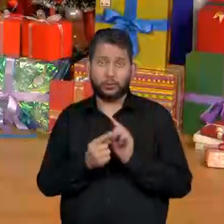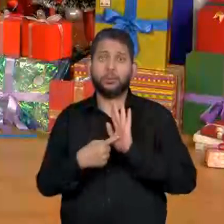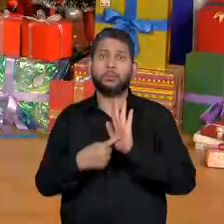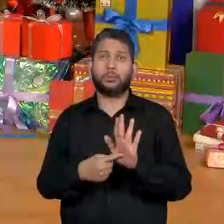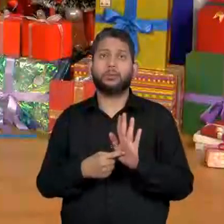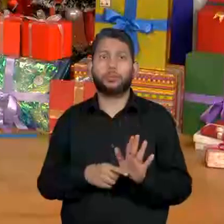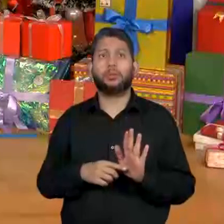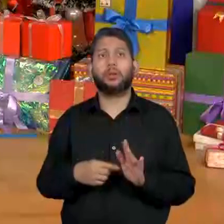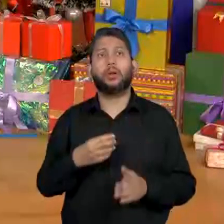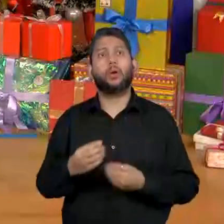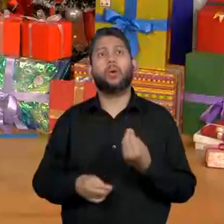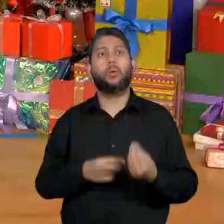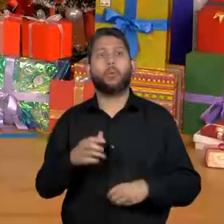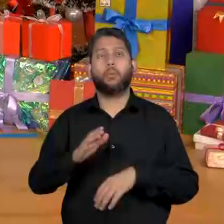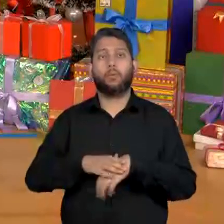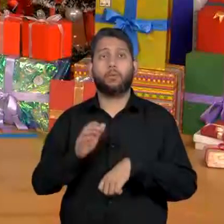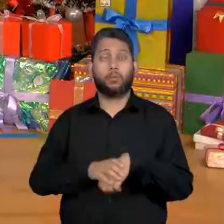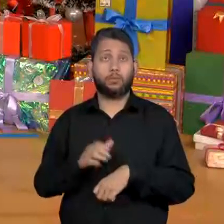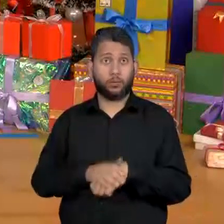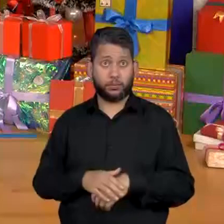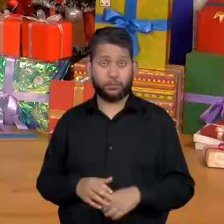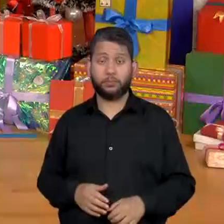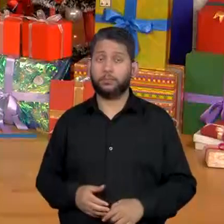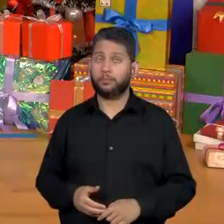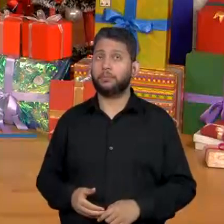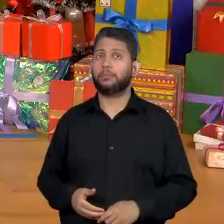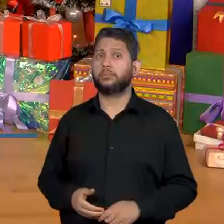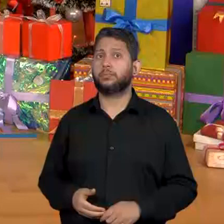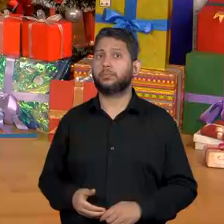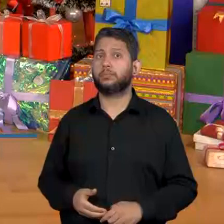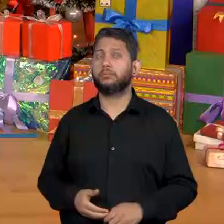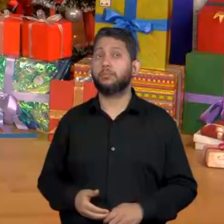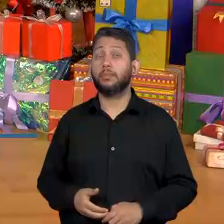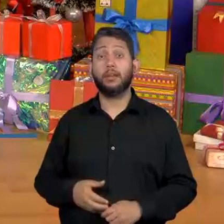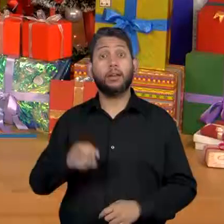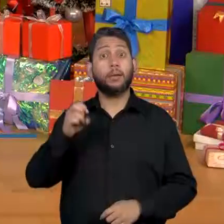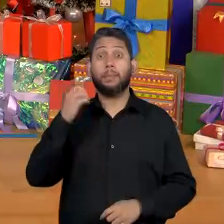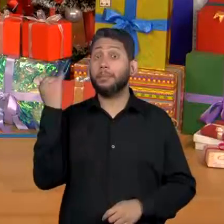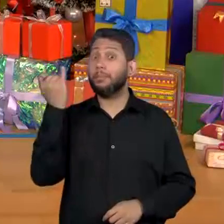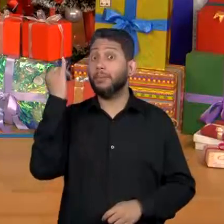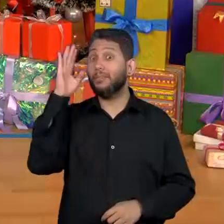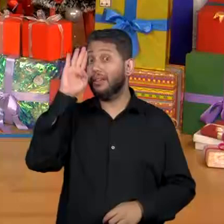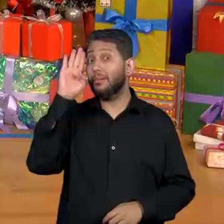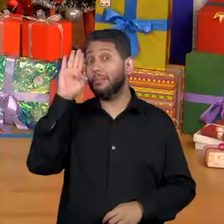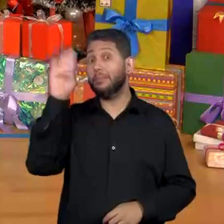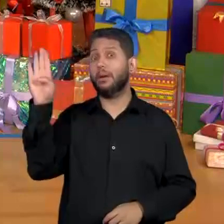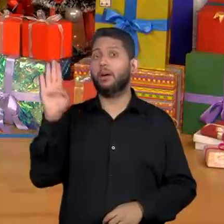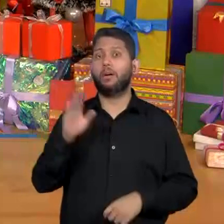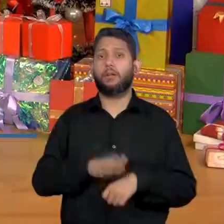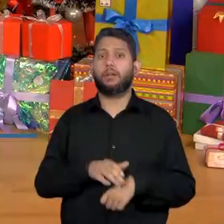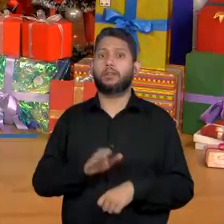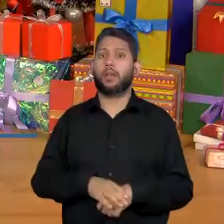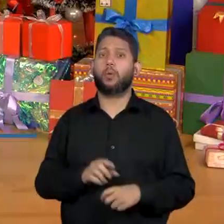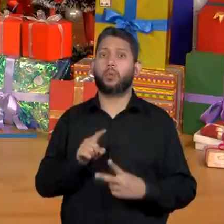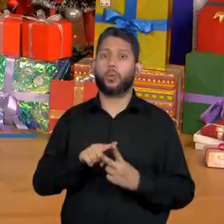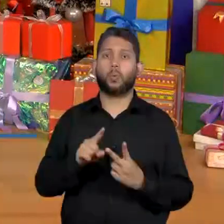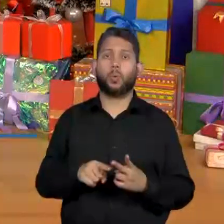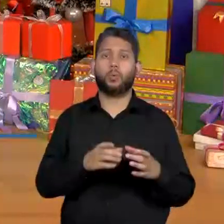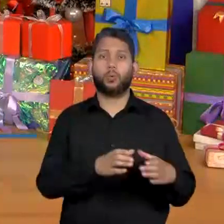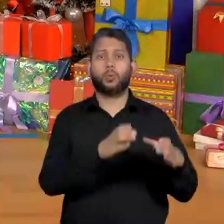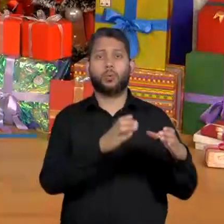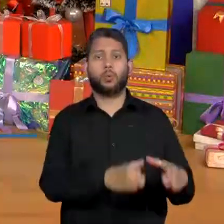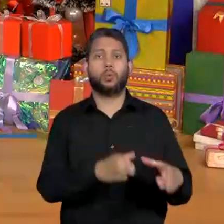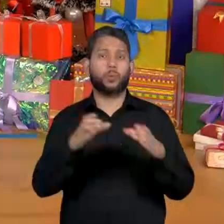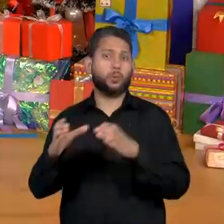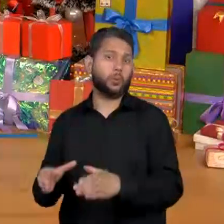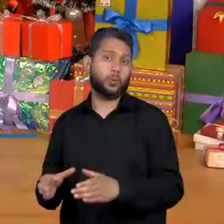mais ou menos explicando aí no passo a passo como vocês devem fazer. O interessante é que vocês façam esses dois vasos, conforme demonstrado aí,